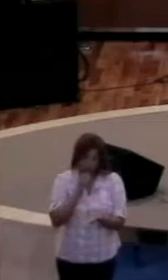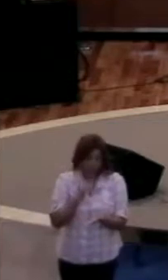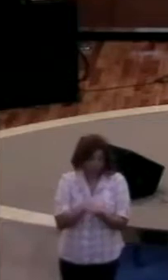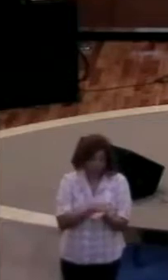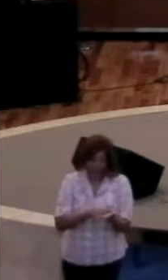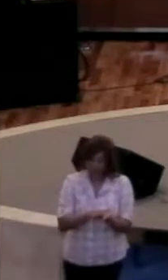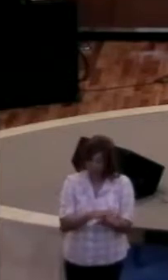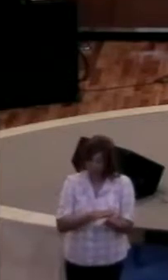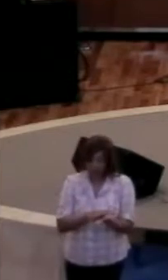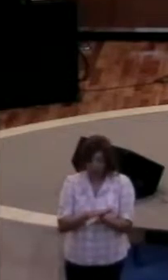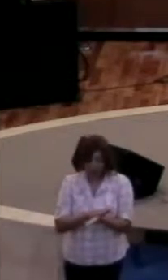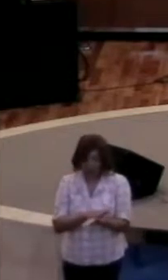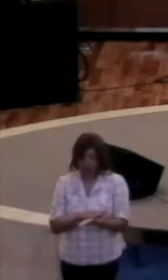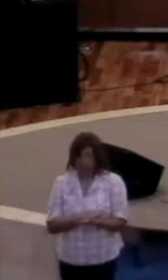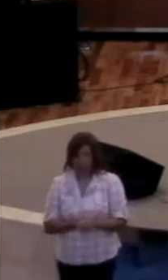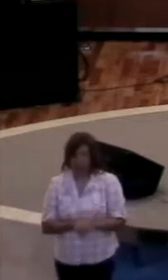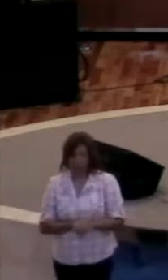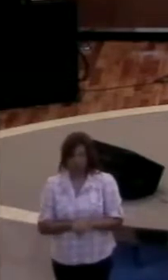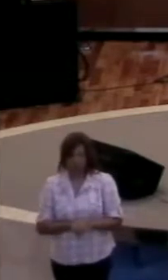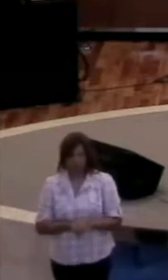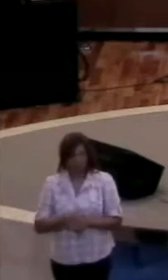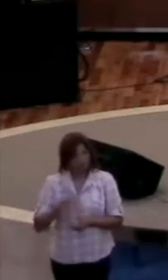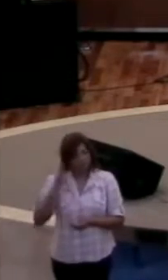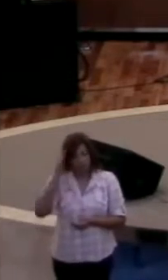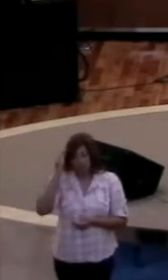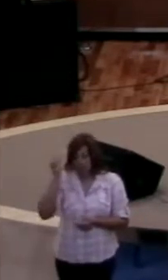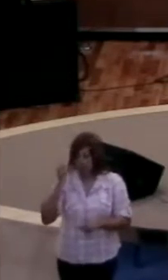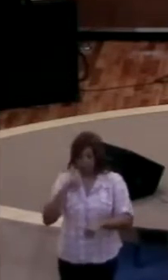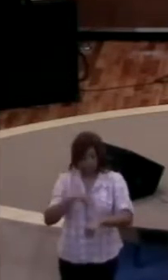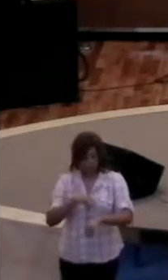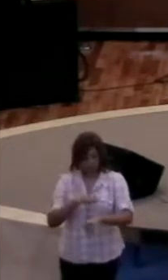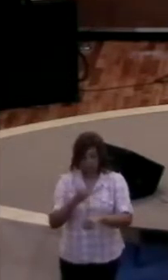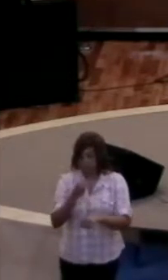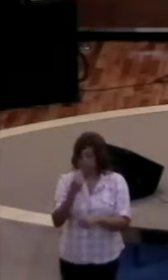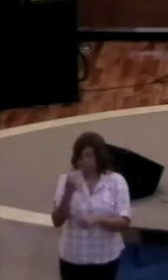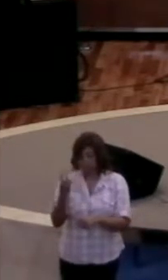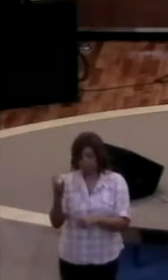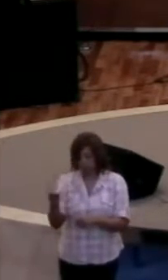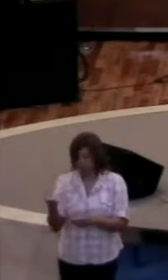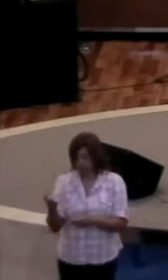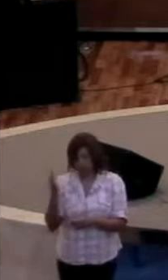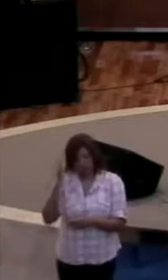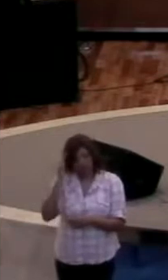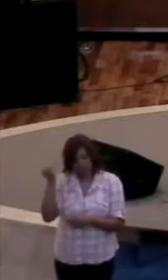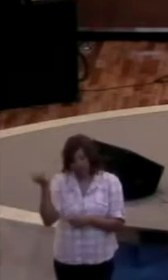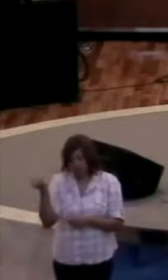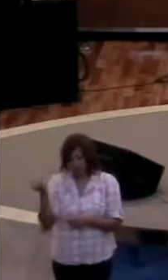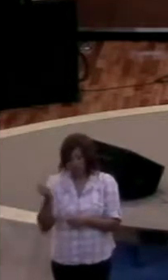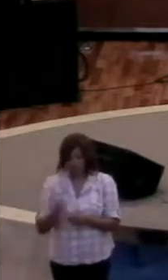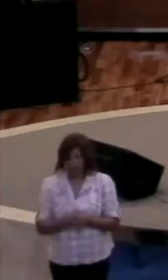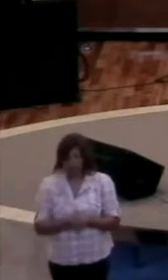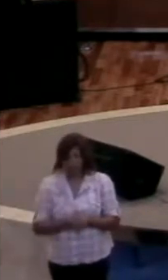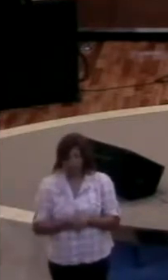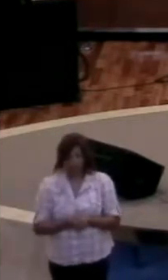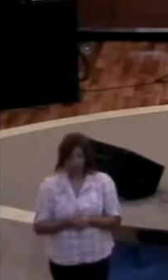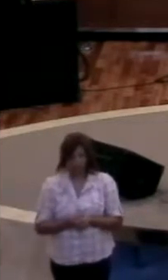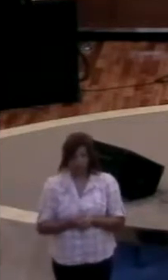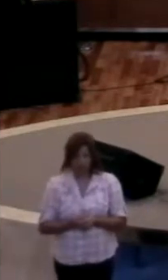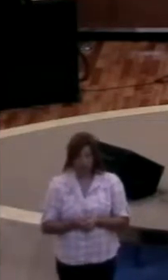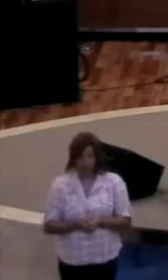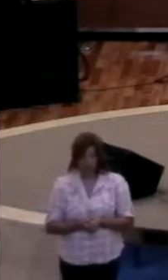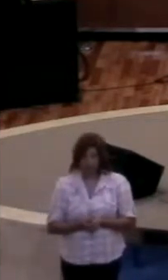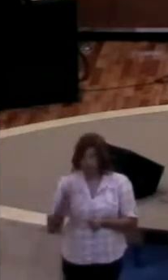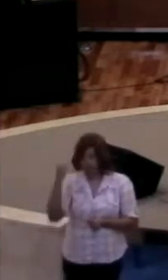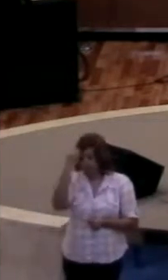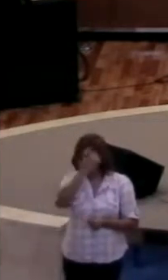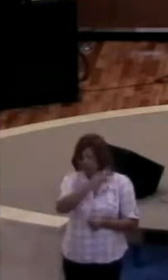Não sabemos dar com exatidão quanto tempo isso aconteceu, por quanto tempo perdurou esse período negro